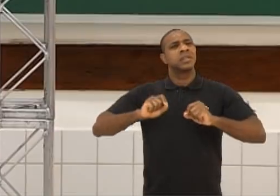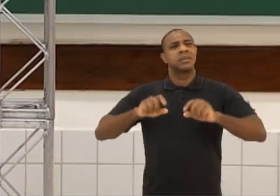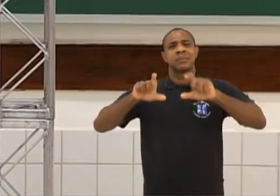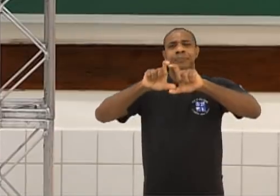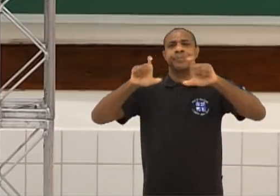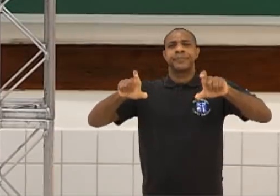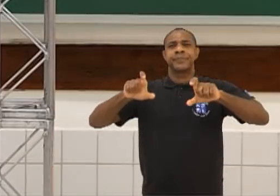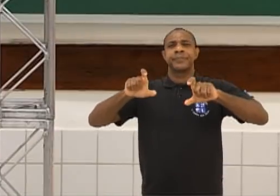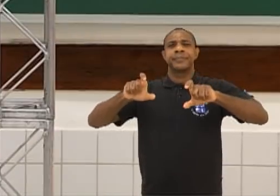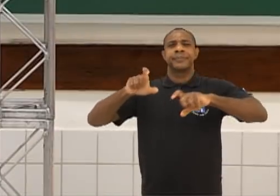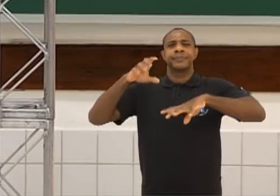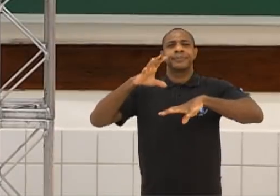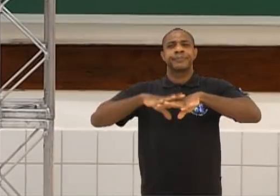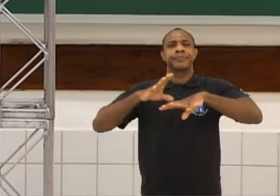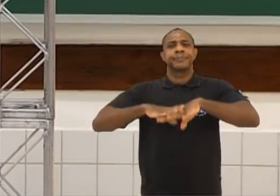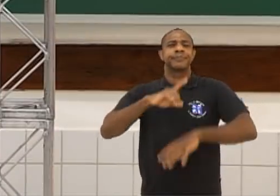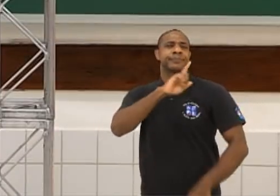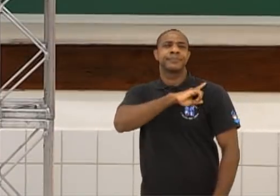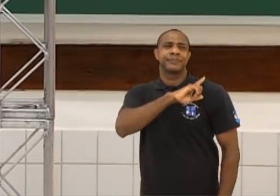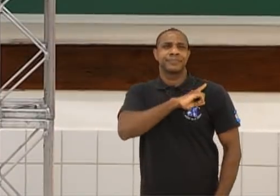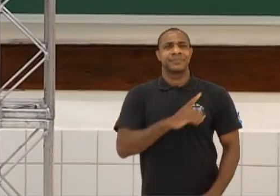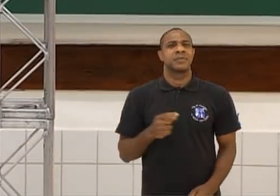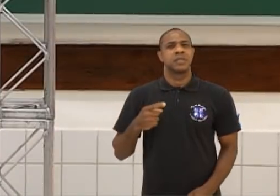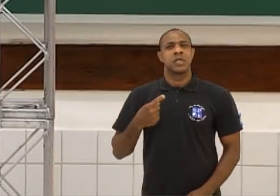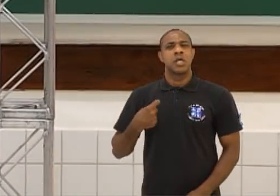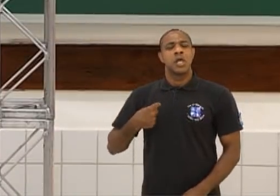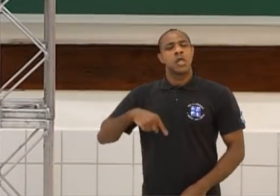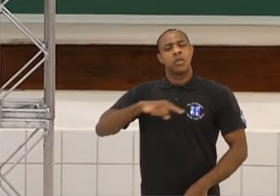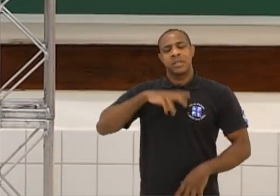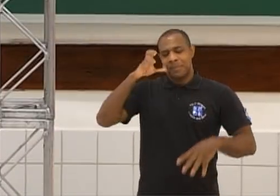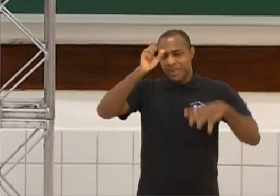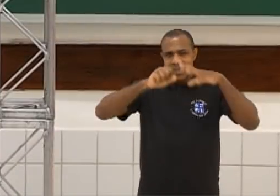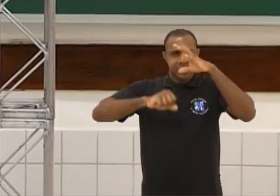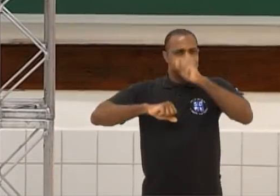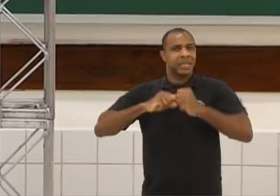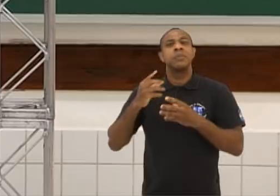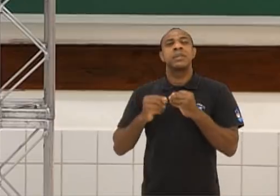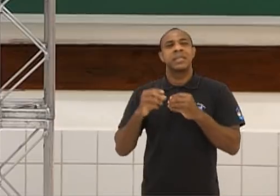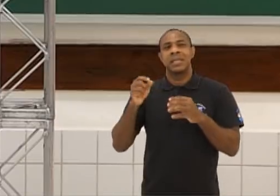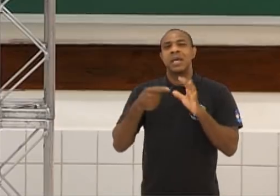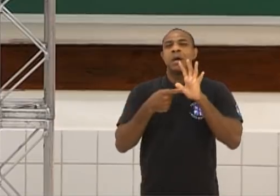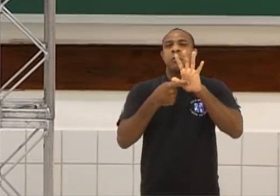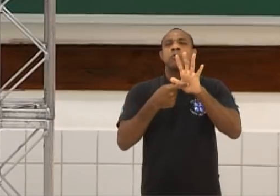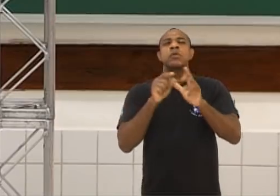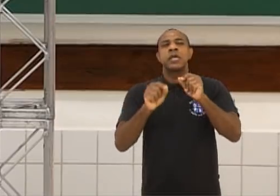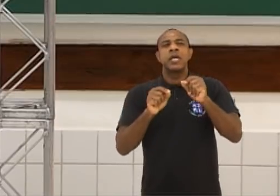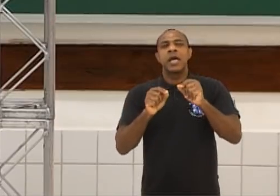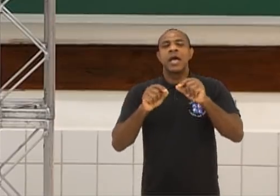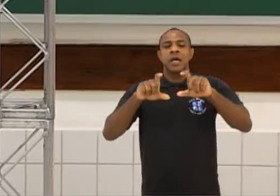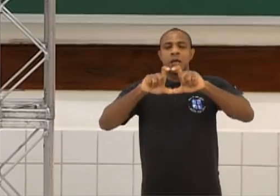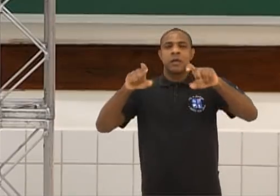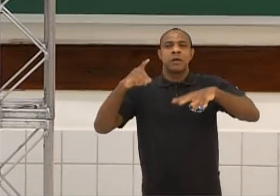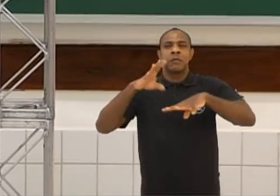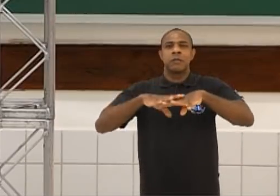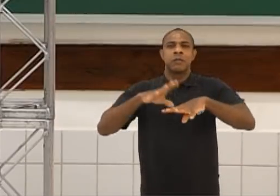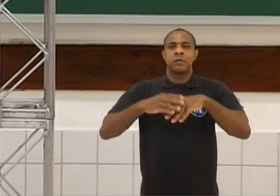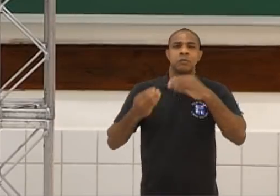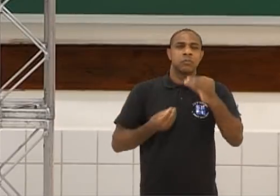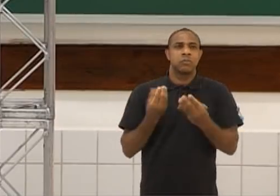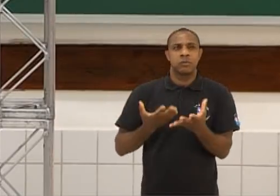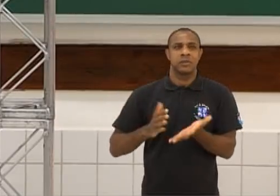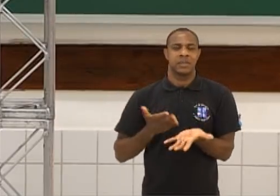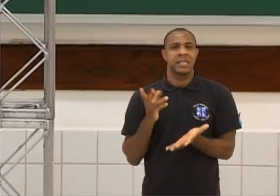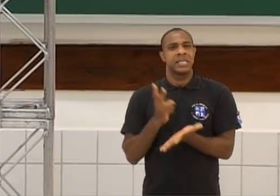equações do primeiro grau. Quer dizer, a gente aprendeu a identificar essas equações. Então, são equações que o expoente da incógnita é